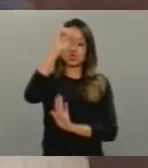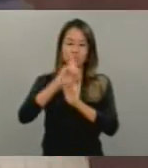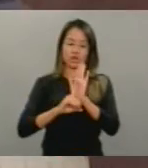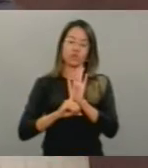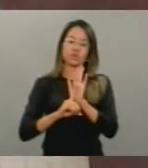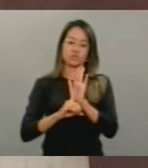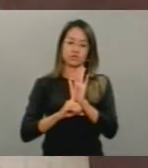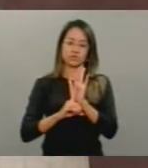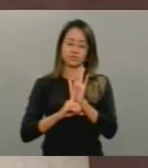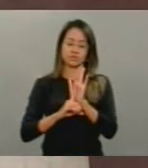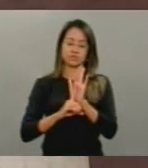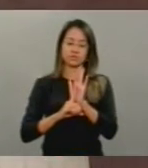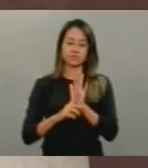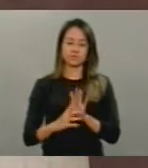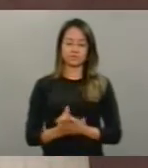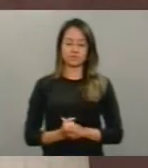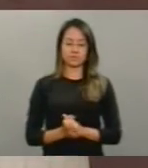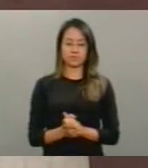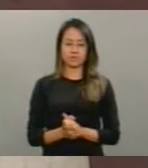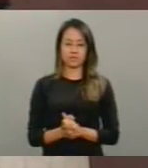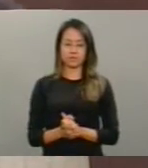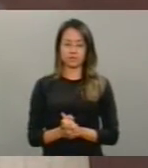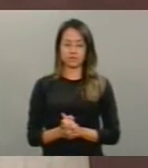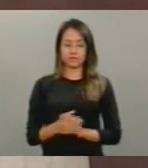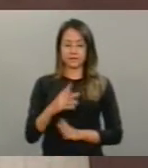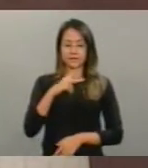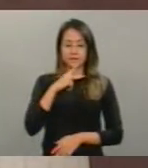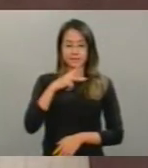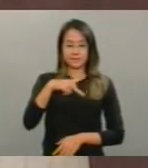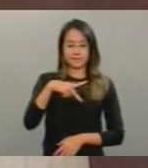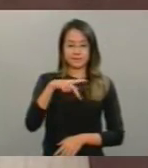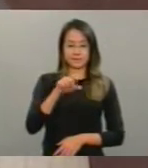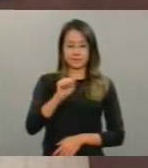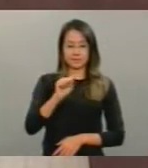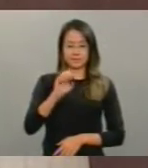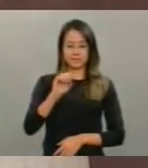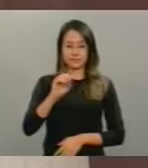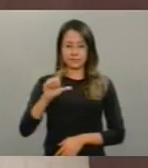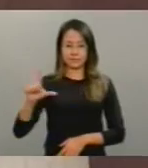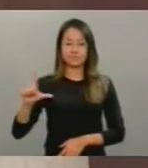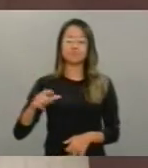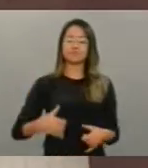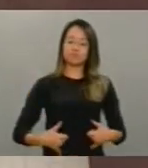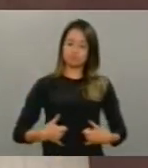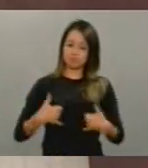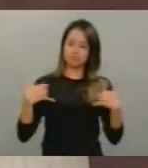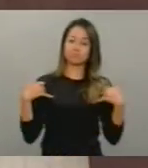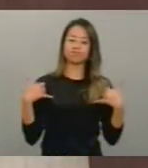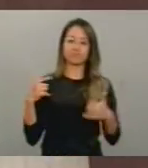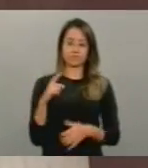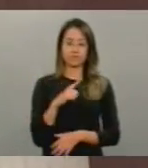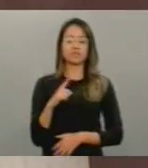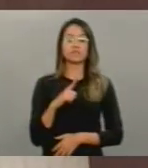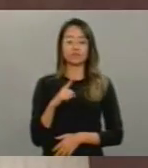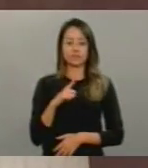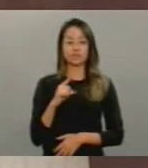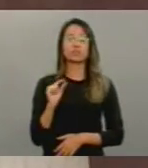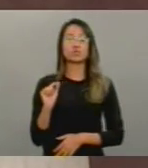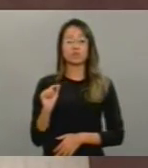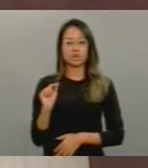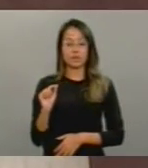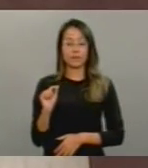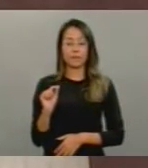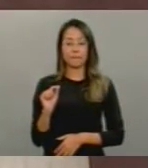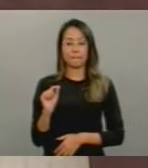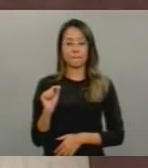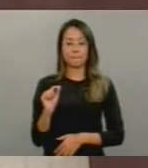Desse ponto de vista, nosso partido, o PSOL, ele se orgulha de ter no nosso partido uma